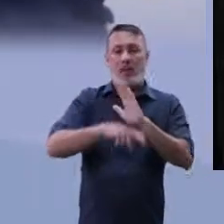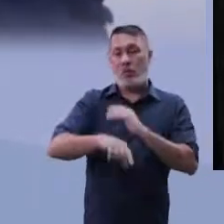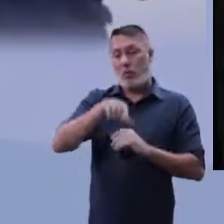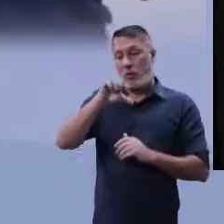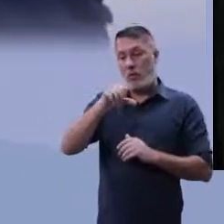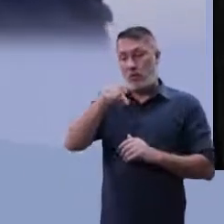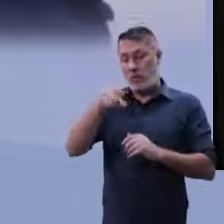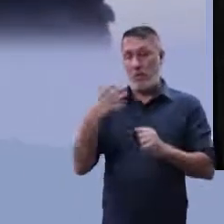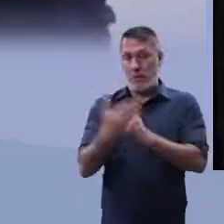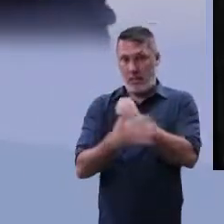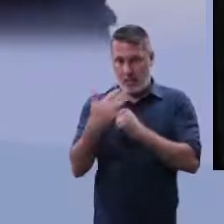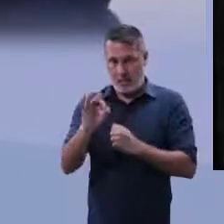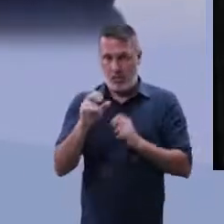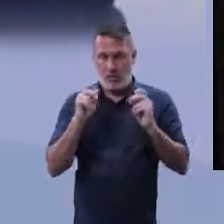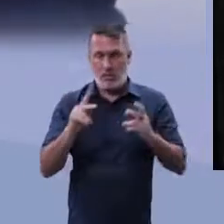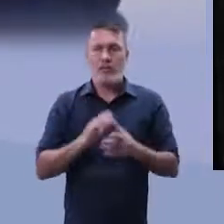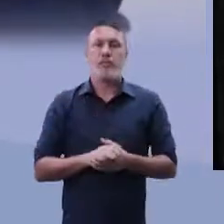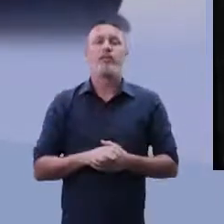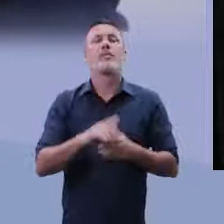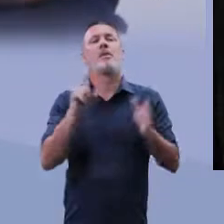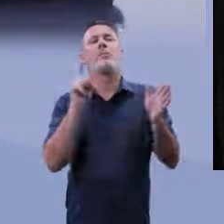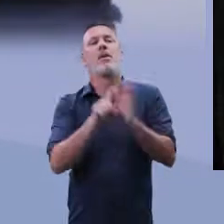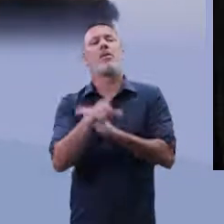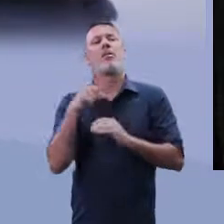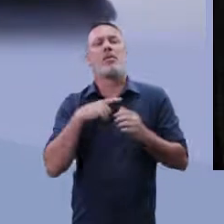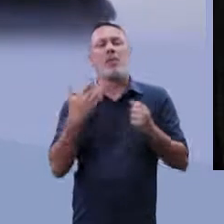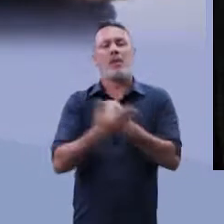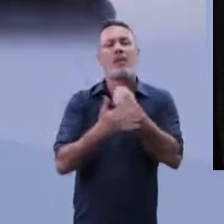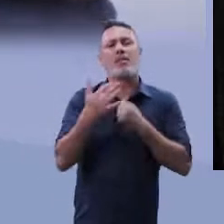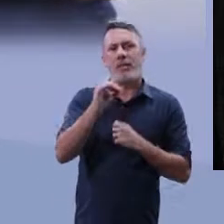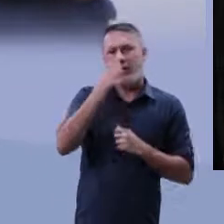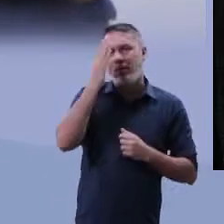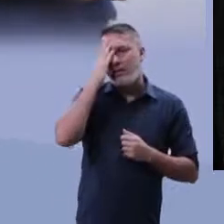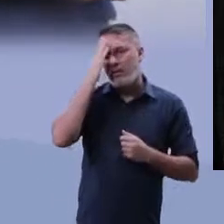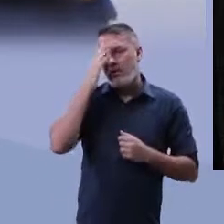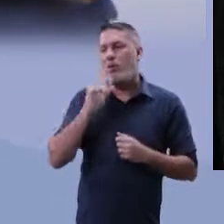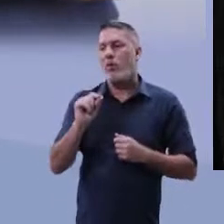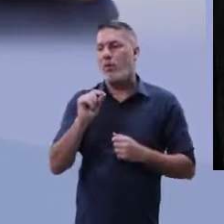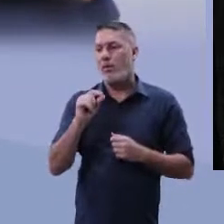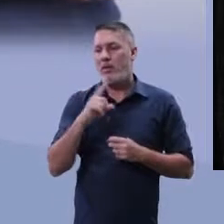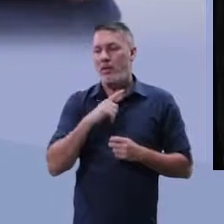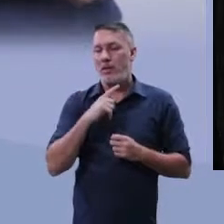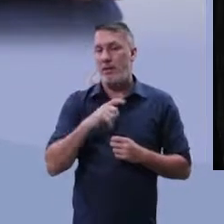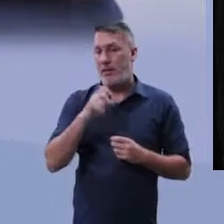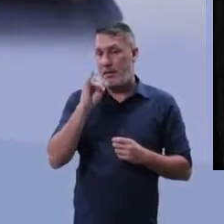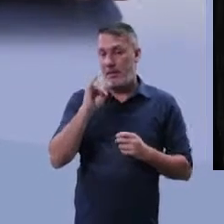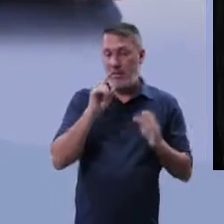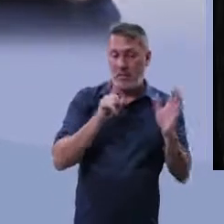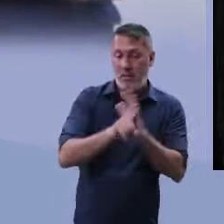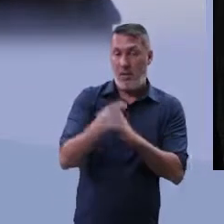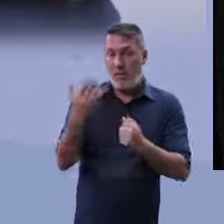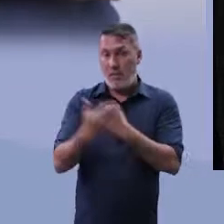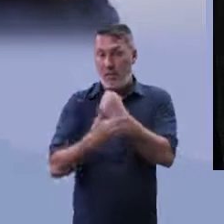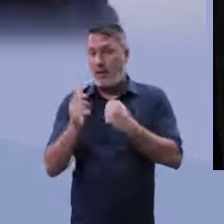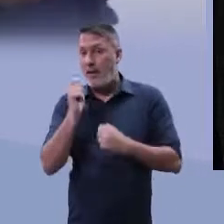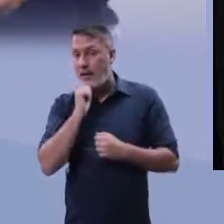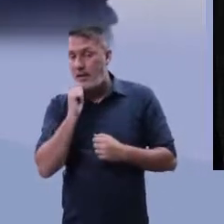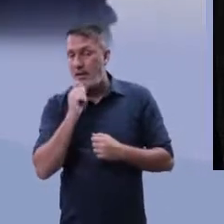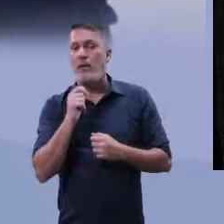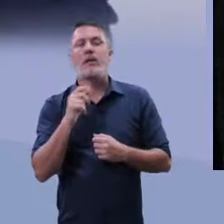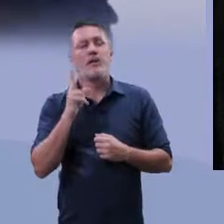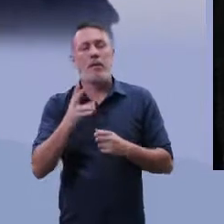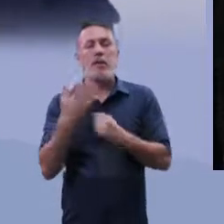a menos log de x na base 10, né? A questão trouxe essa base 10, mas você sabe que o log, quando não